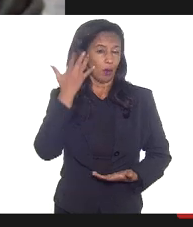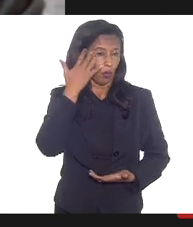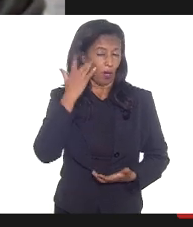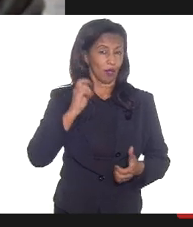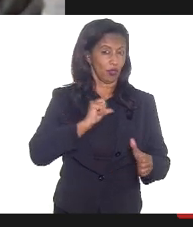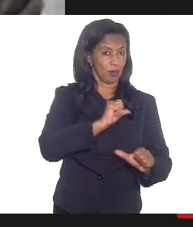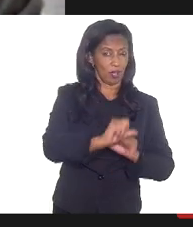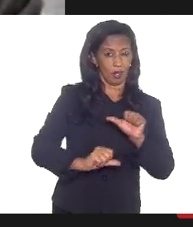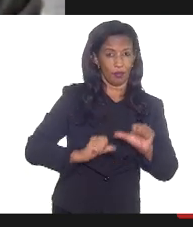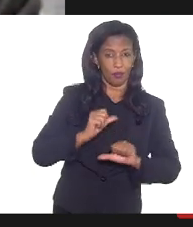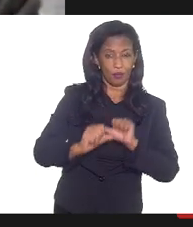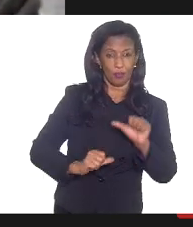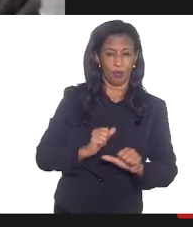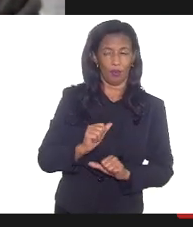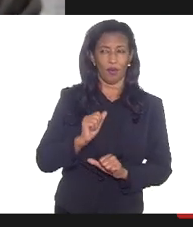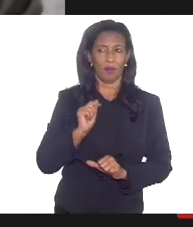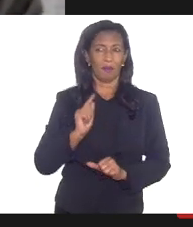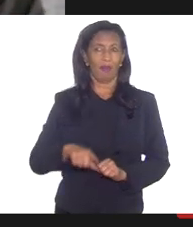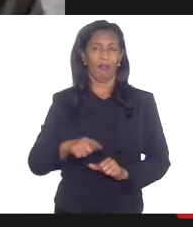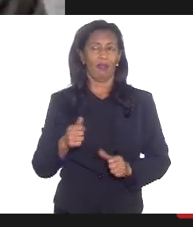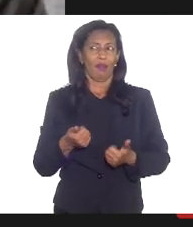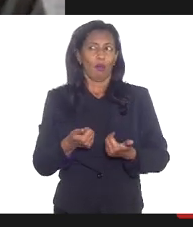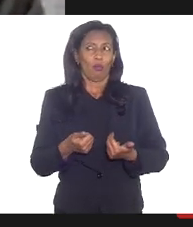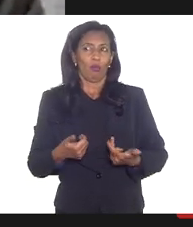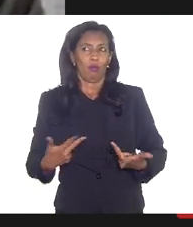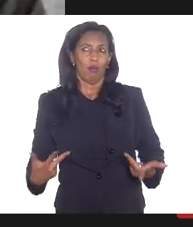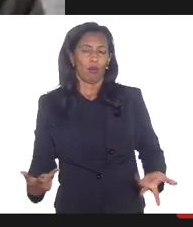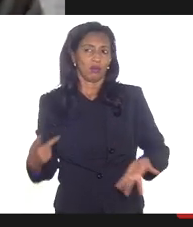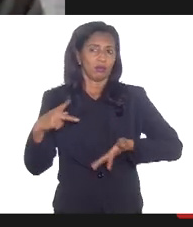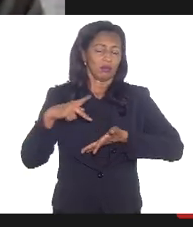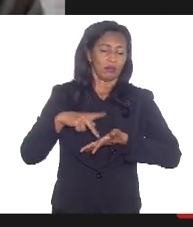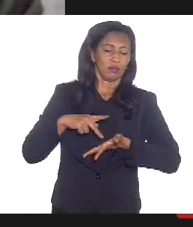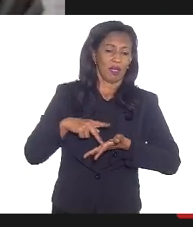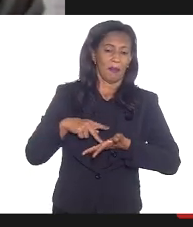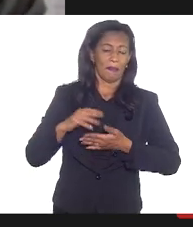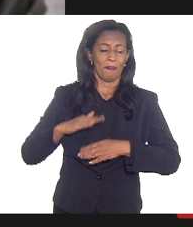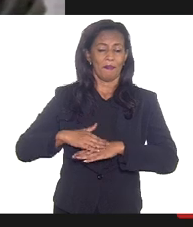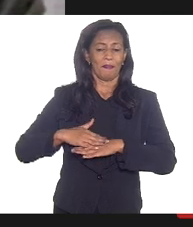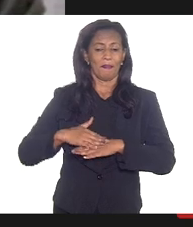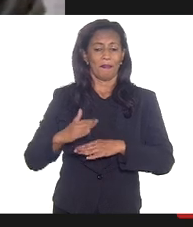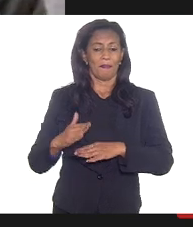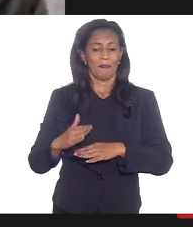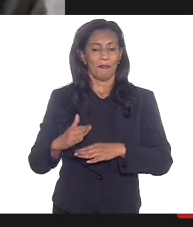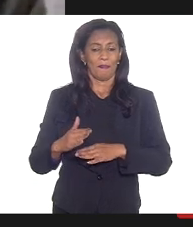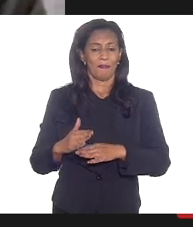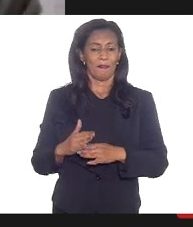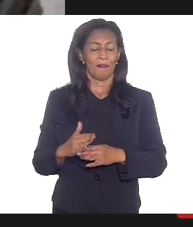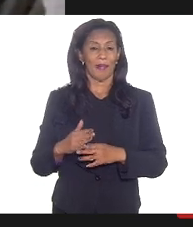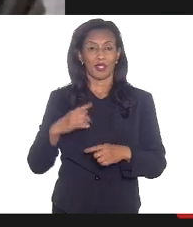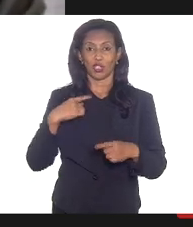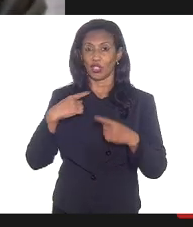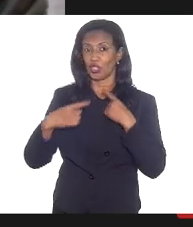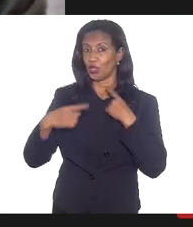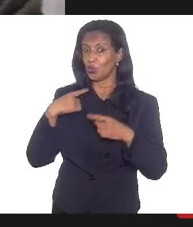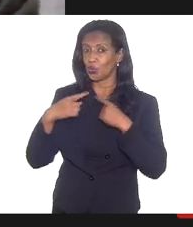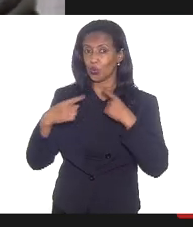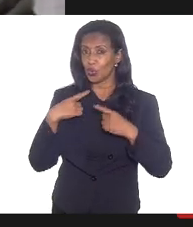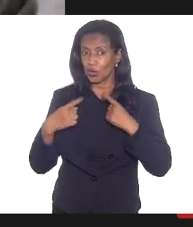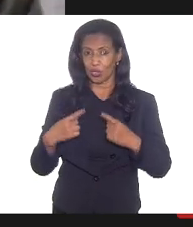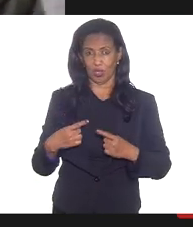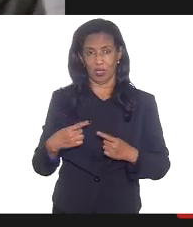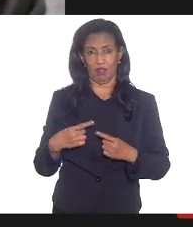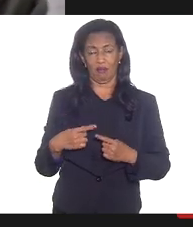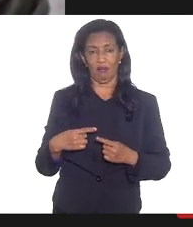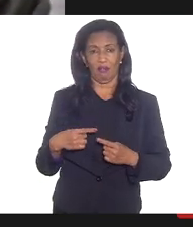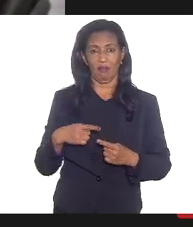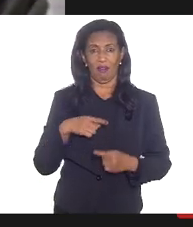essa reforma é uma coisa que teria que ser realmente mais discutida, porque ela, nesse momento,